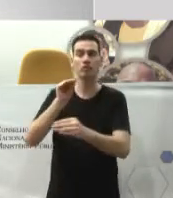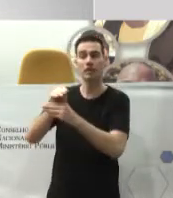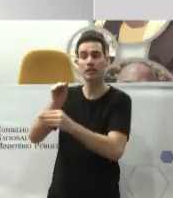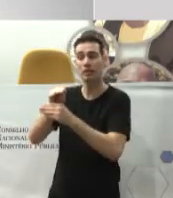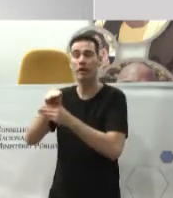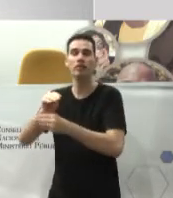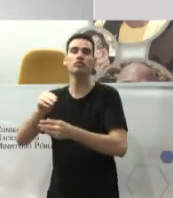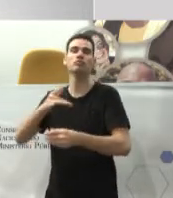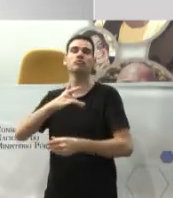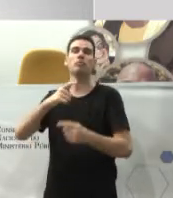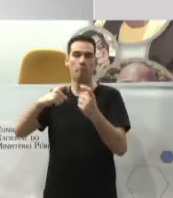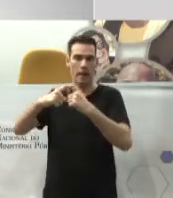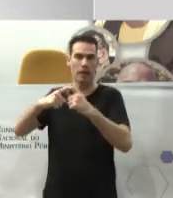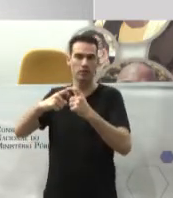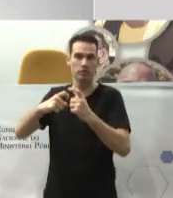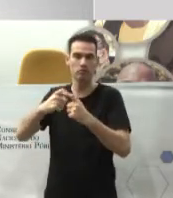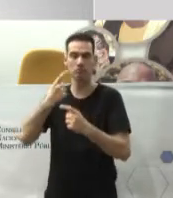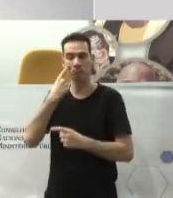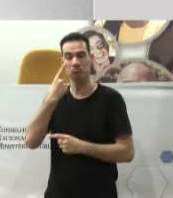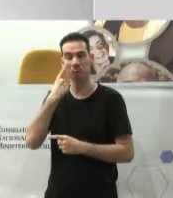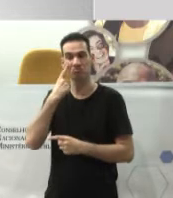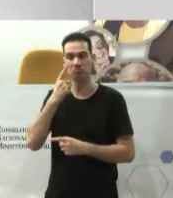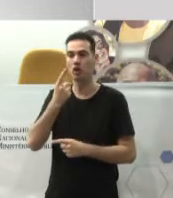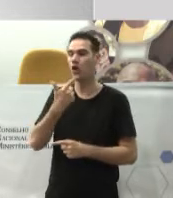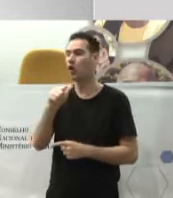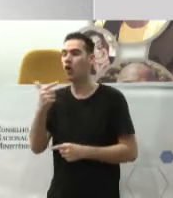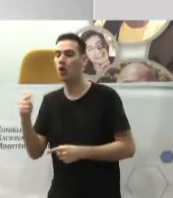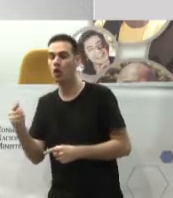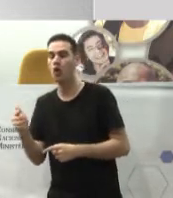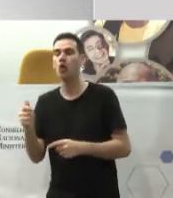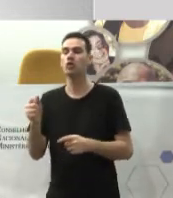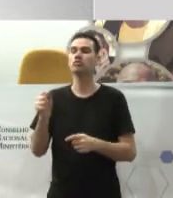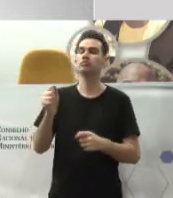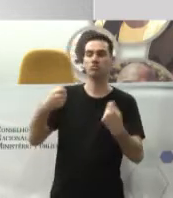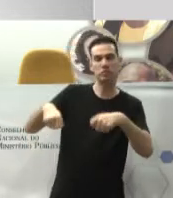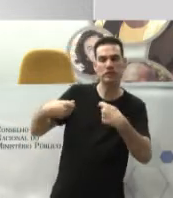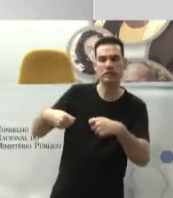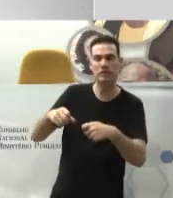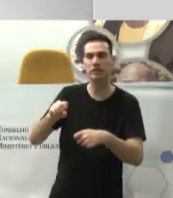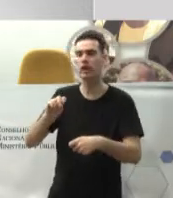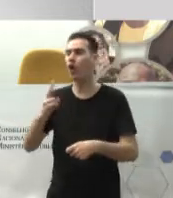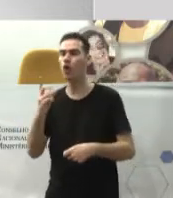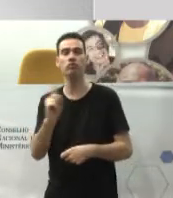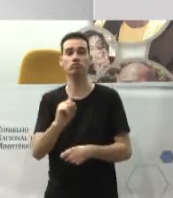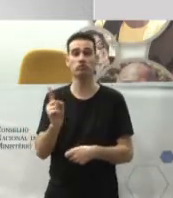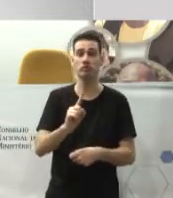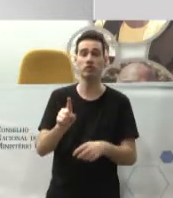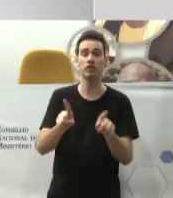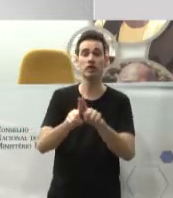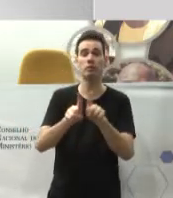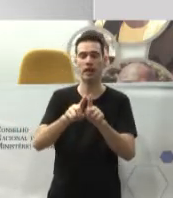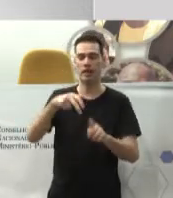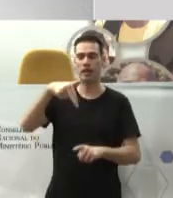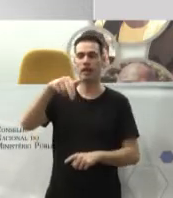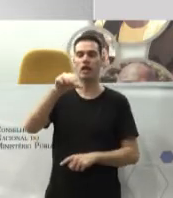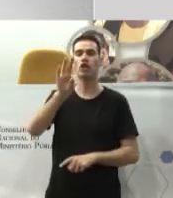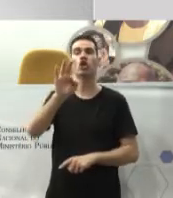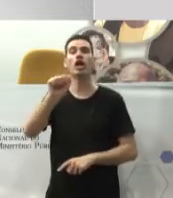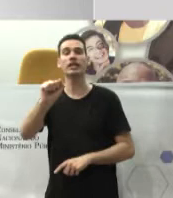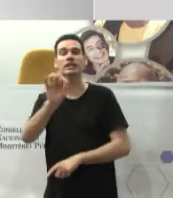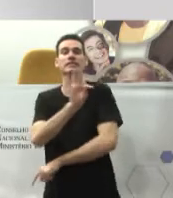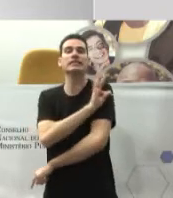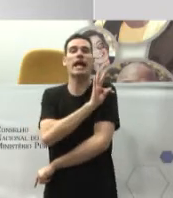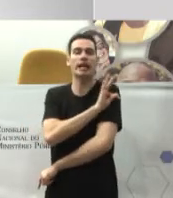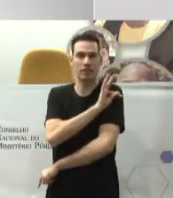tratamento, medicamento ou insumo, quando possível, compatível ou necessário. Existe também emissão de nota técnica para